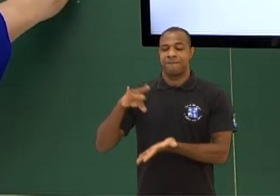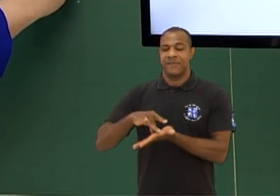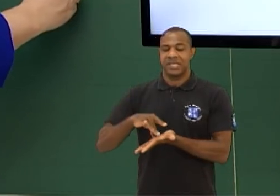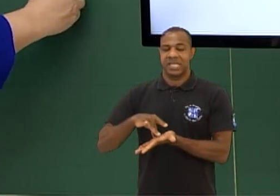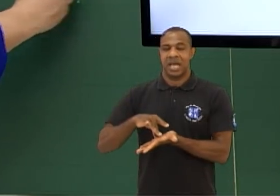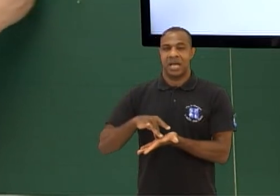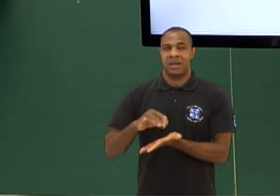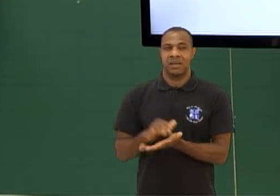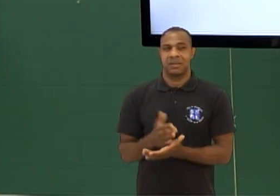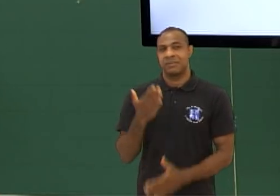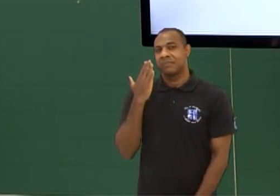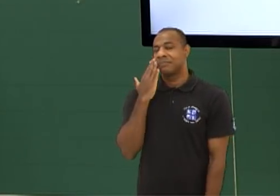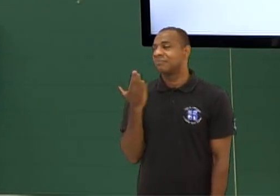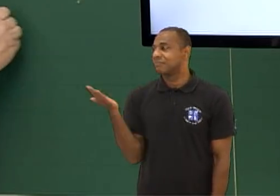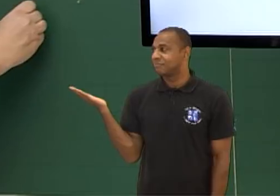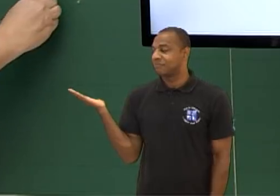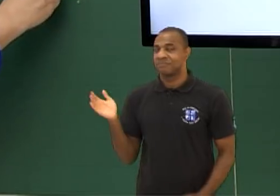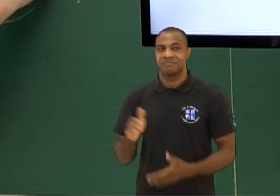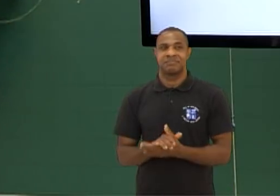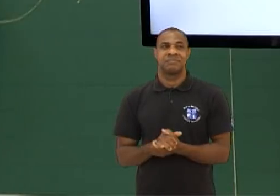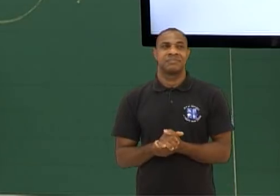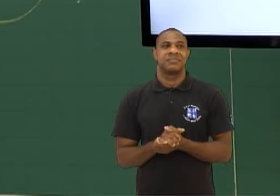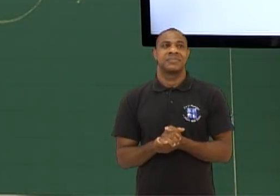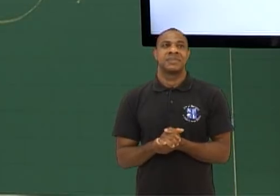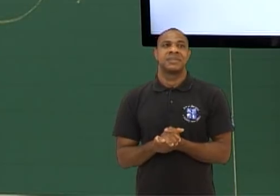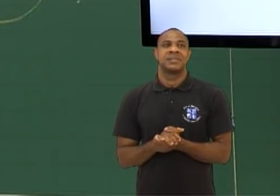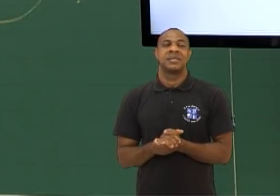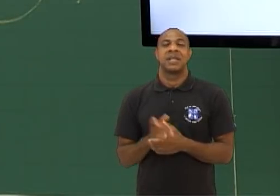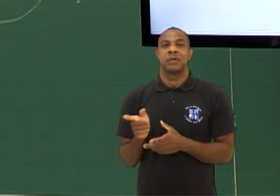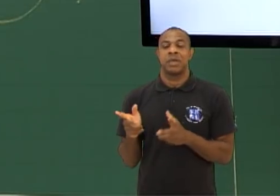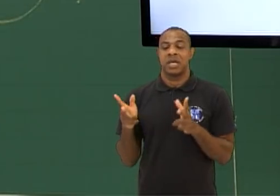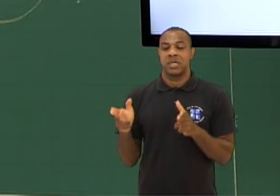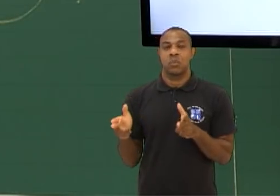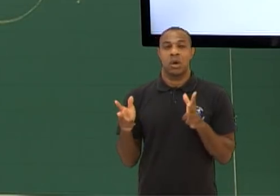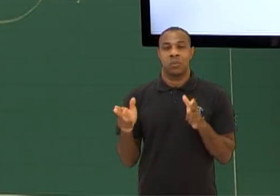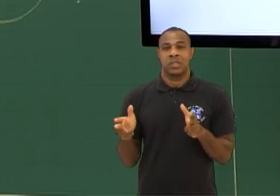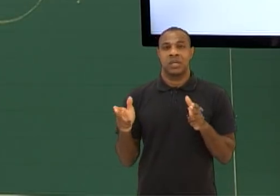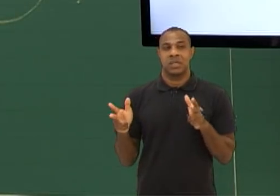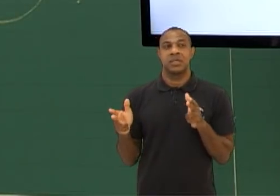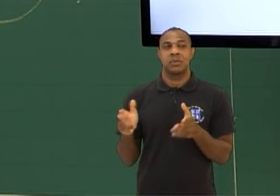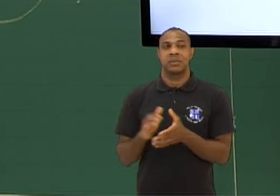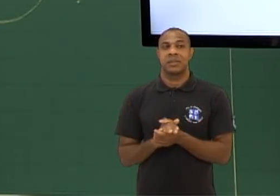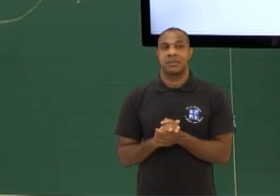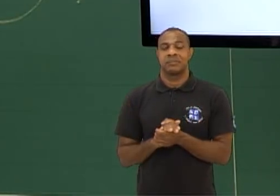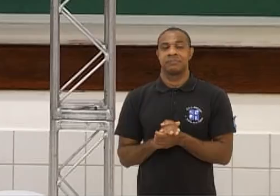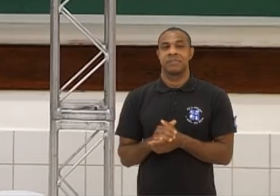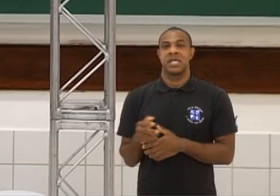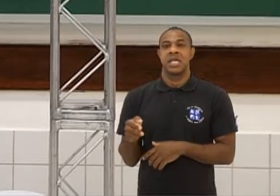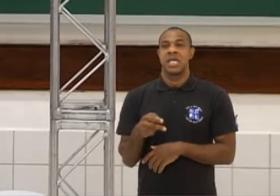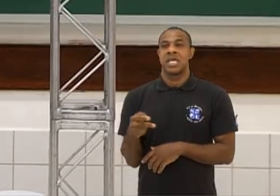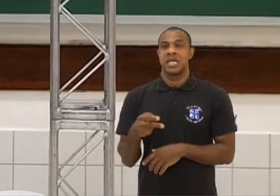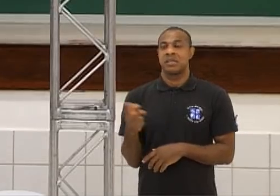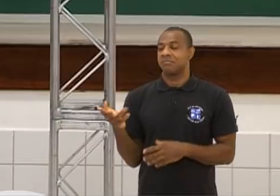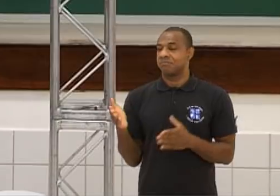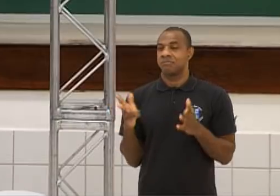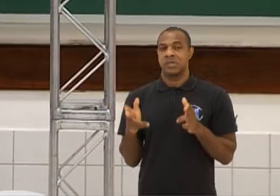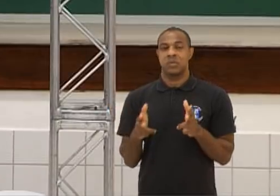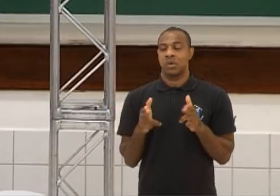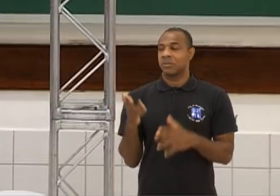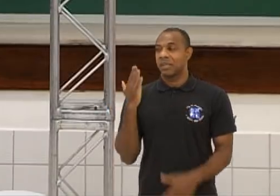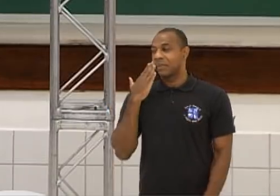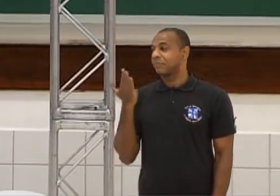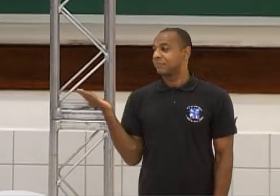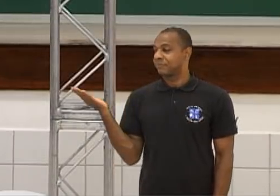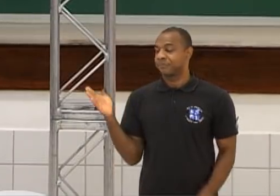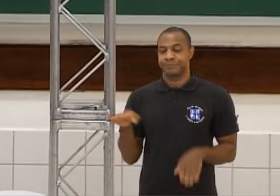verdadeiro. Então, isso aqui é uma verdade. Isso aqui é uma igualdade. Menos 4 é igual a menos 4.